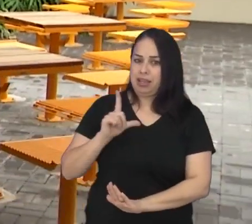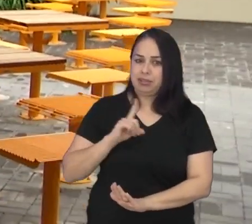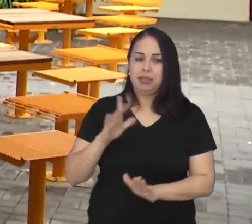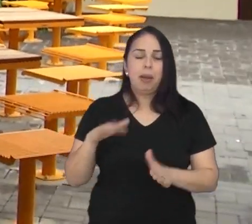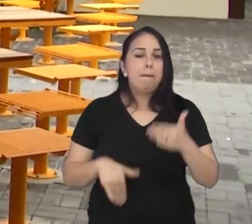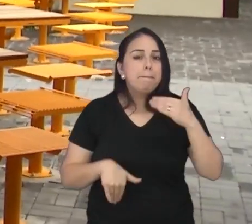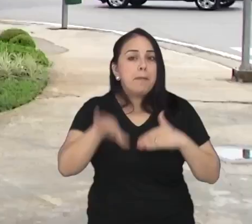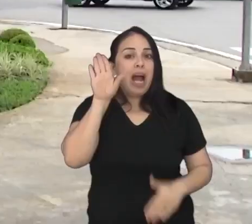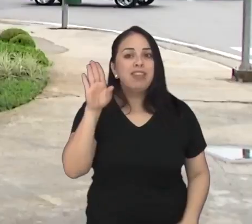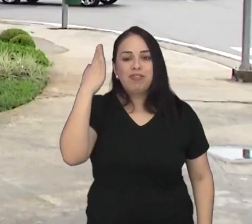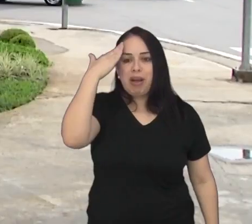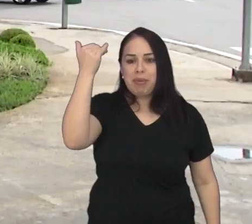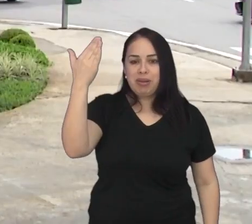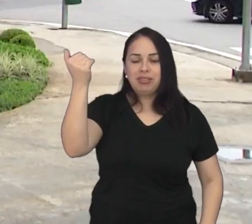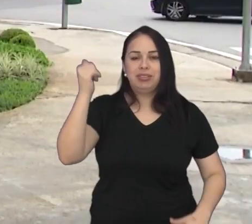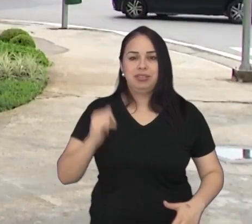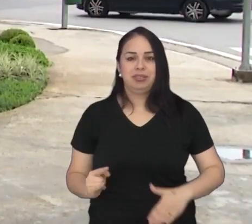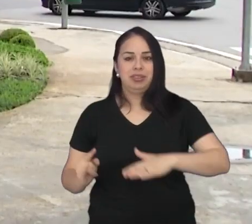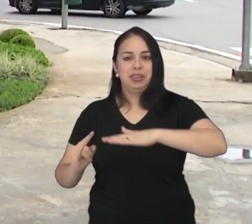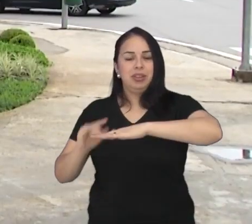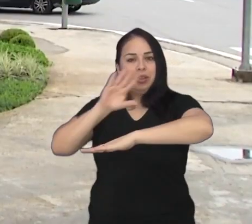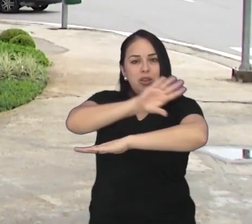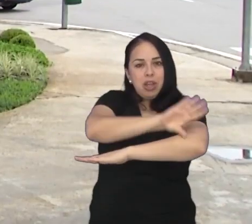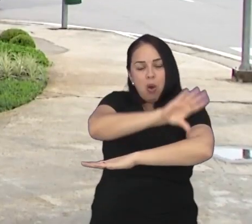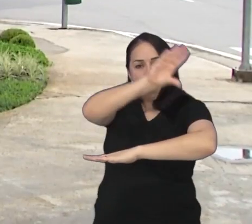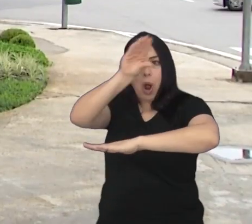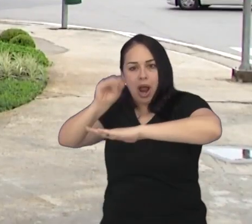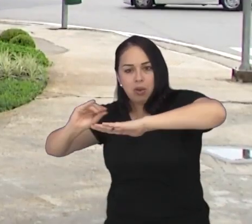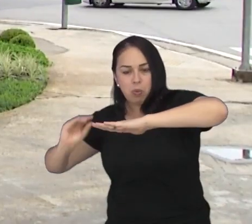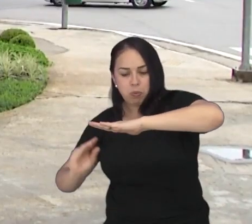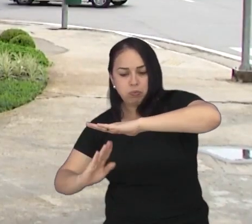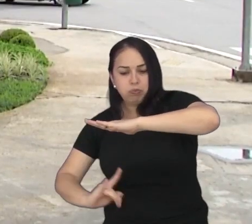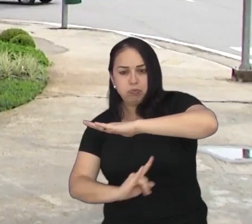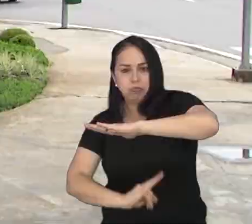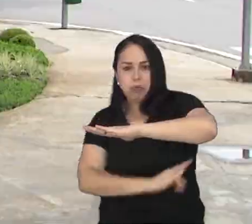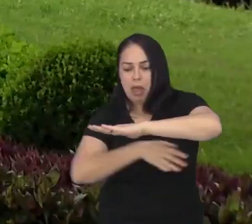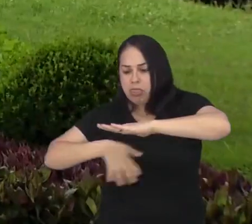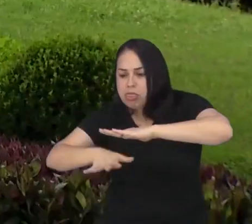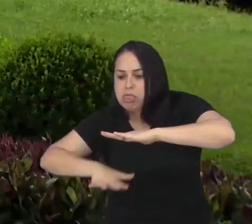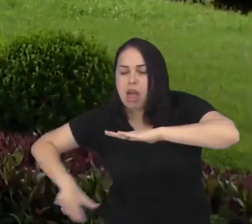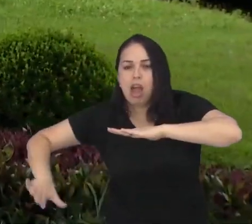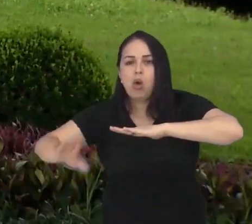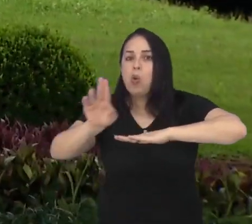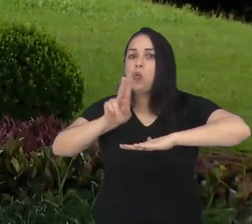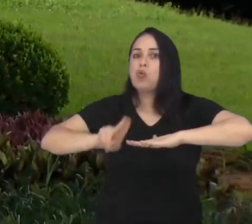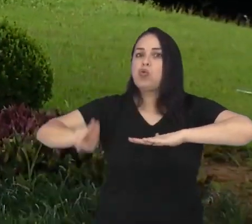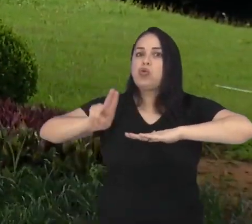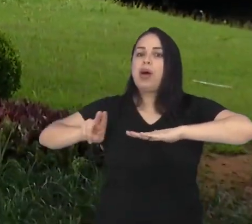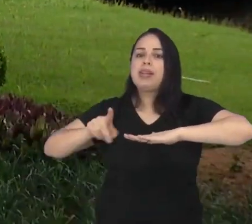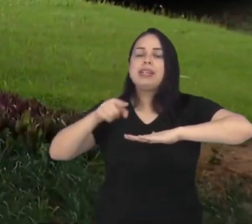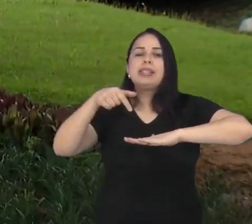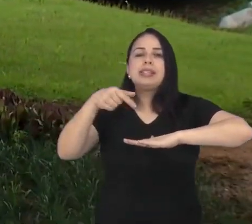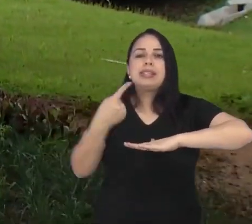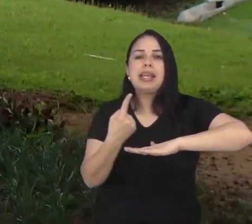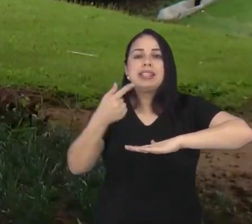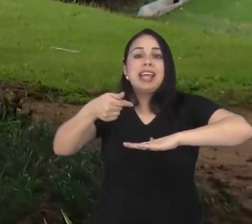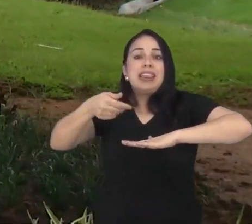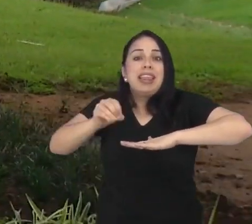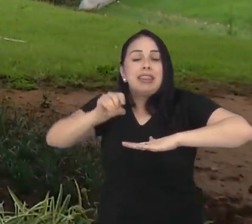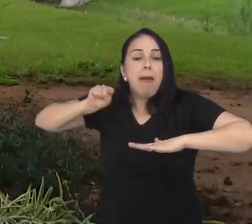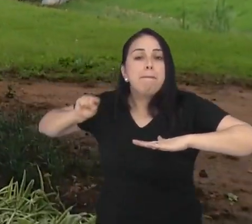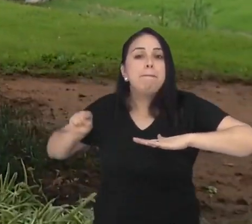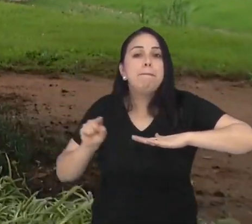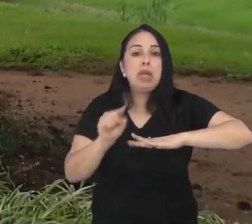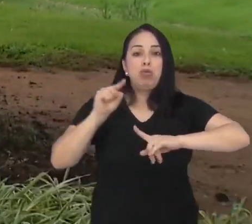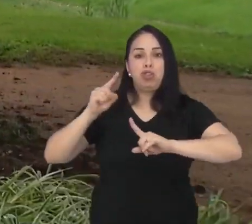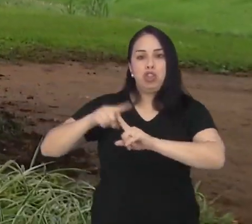de paisagismo. Um dos mais conhecidos é o entorno do Arco da Inovação, onde foram utilizadas mais de